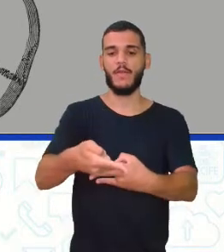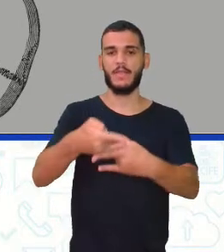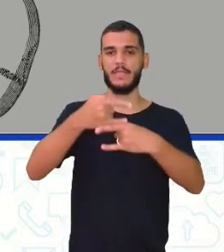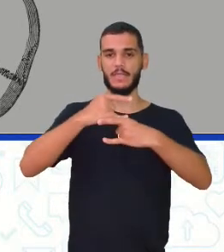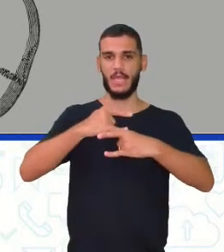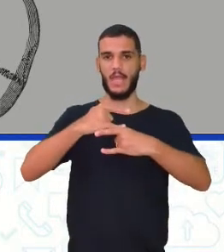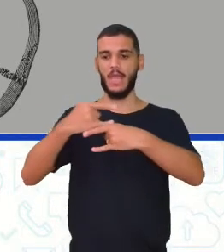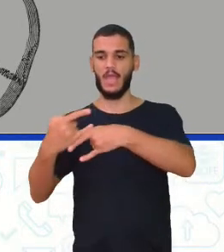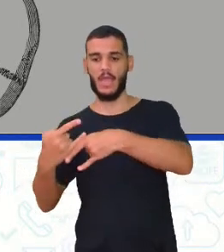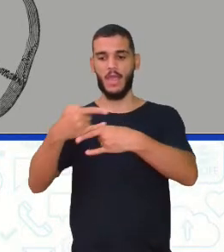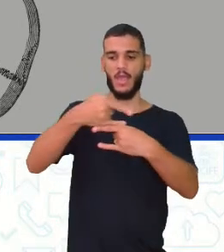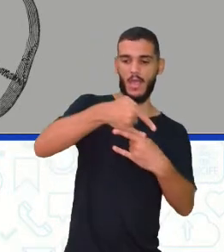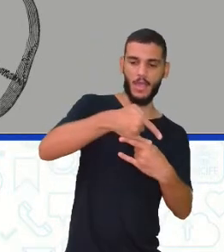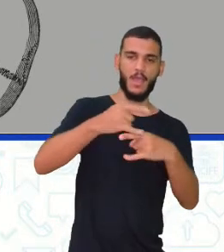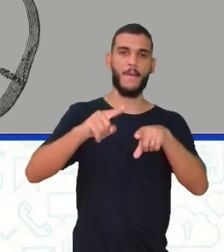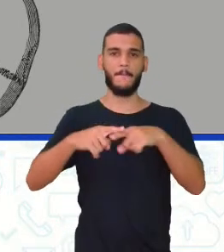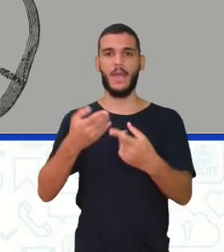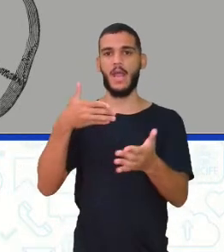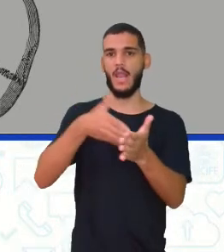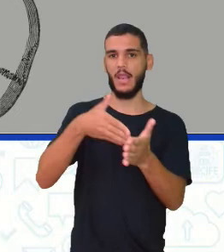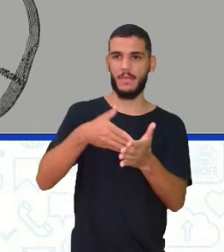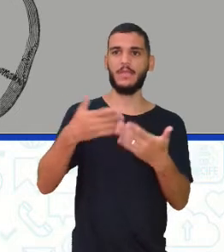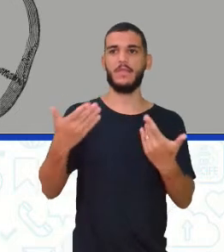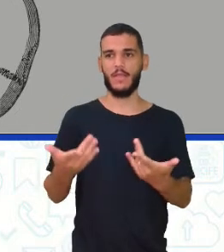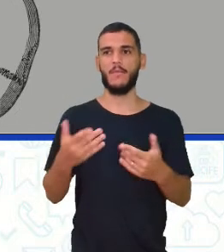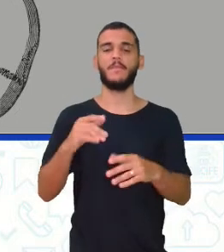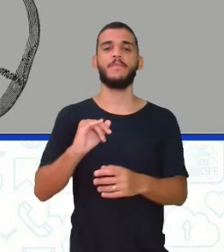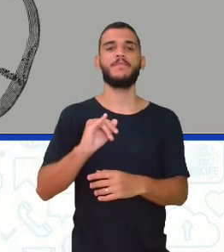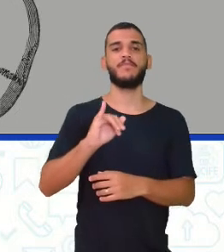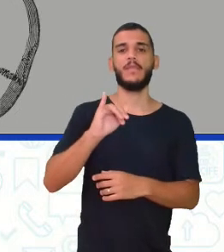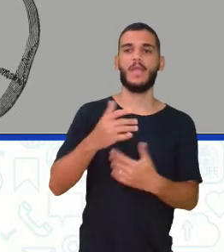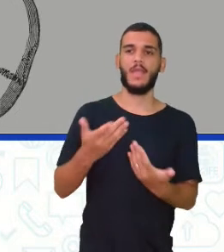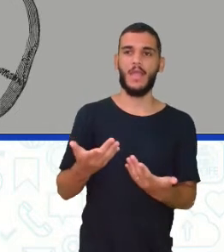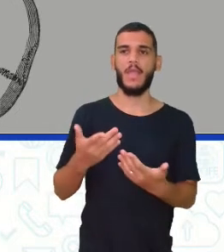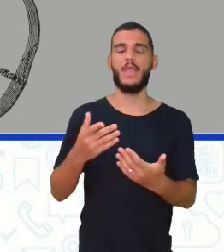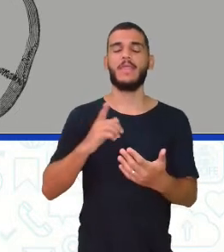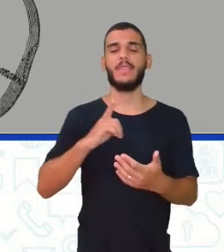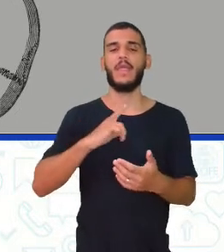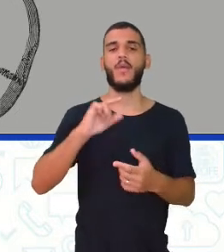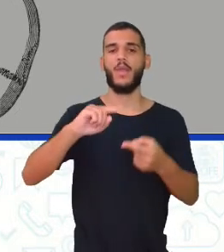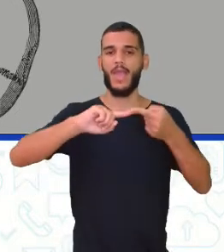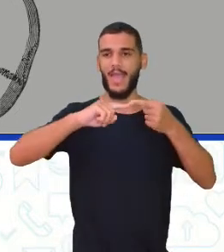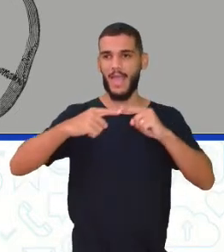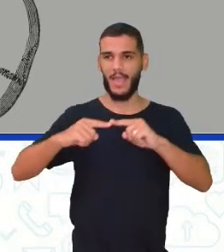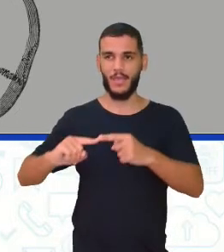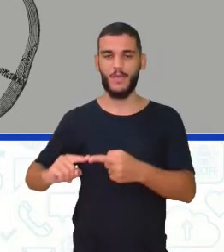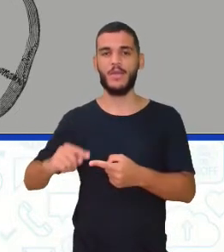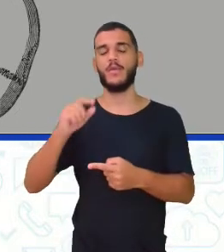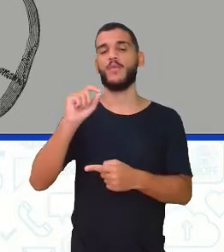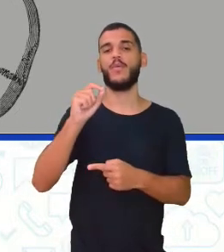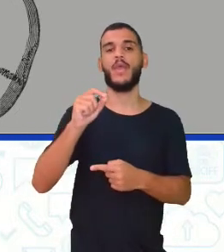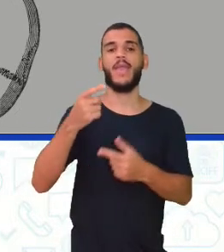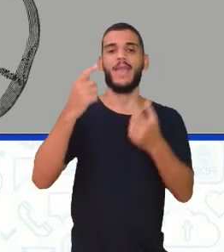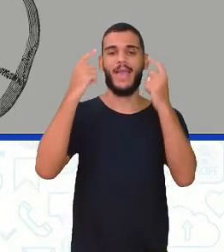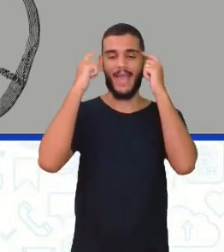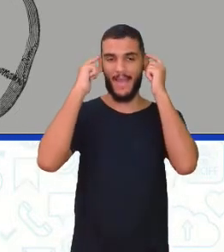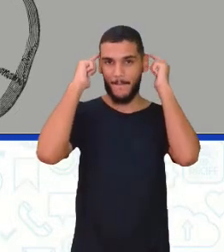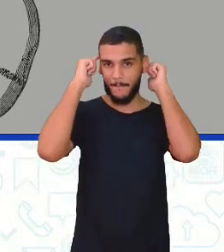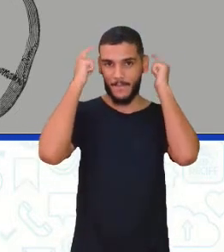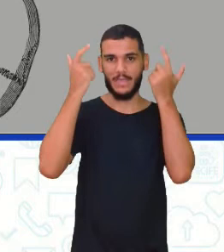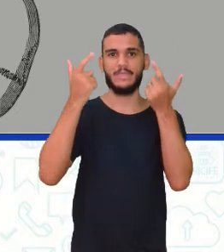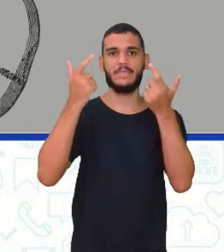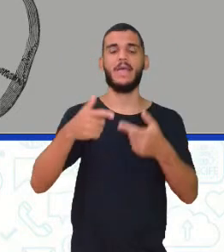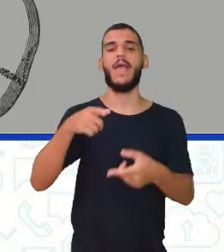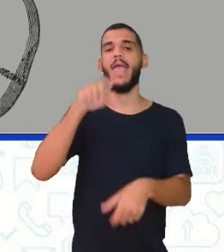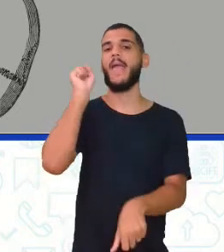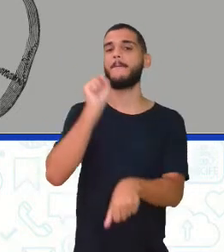mais limitados. E semimóveis, a questão aí das articulações do crânio, da caixa craniana, que é como se ele